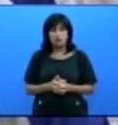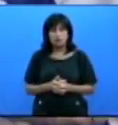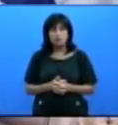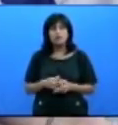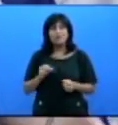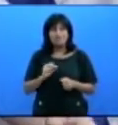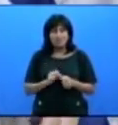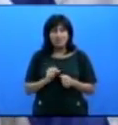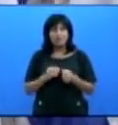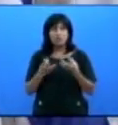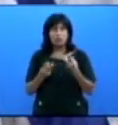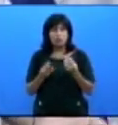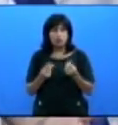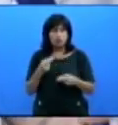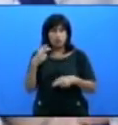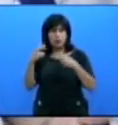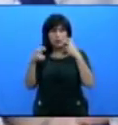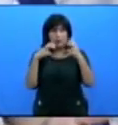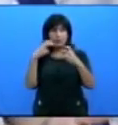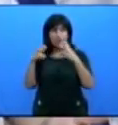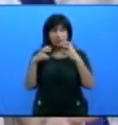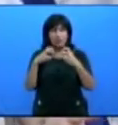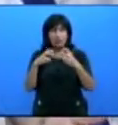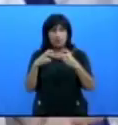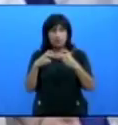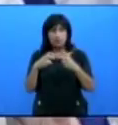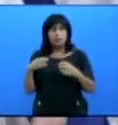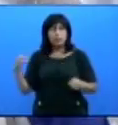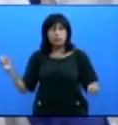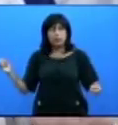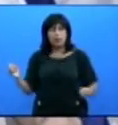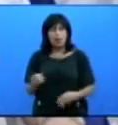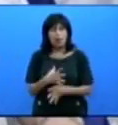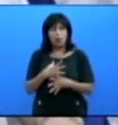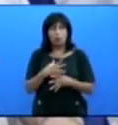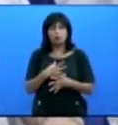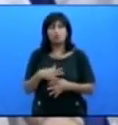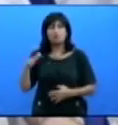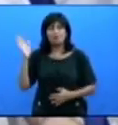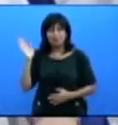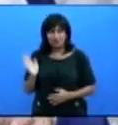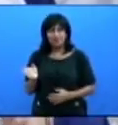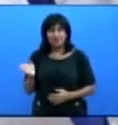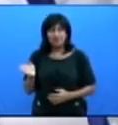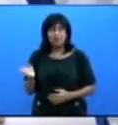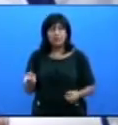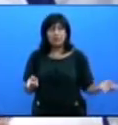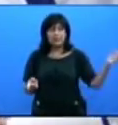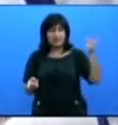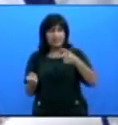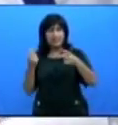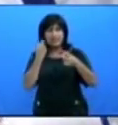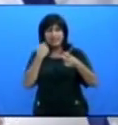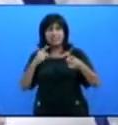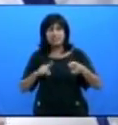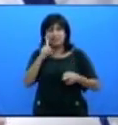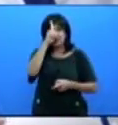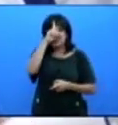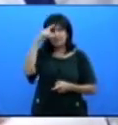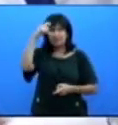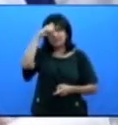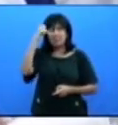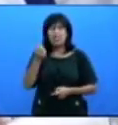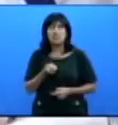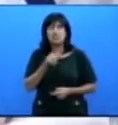fez várias reuniões até que isso, felizmente, chegou a Araçatuba. E a expectativa nossa é de